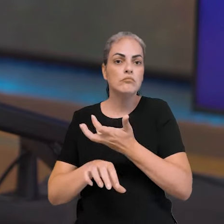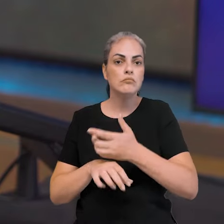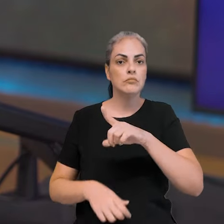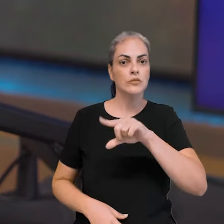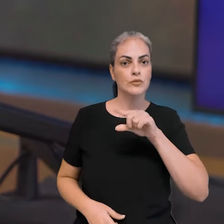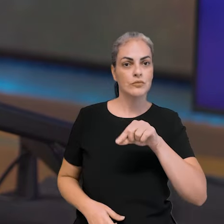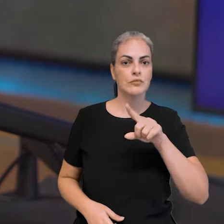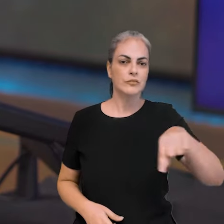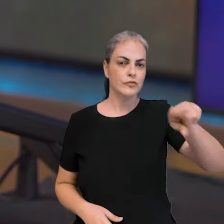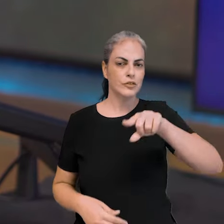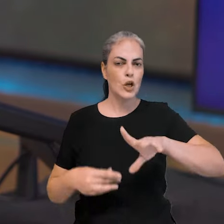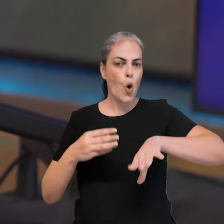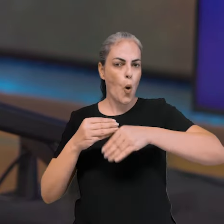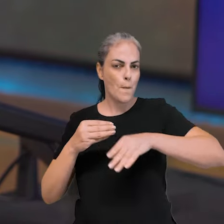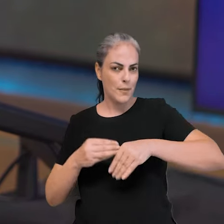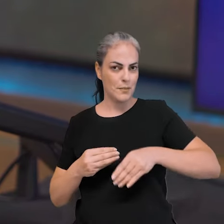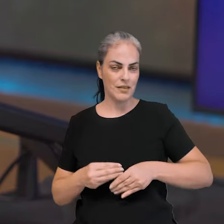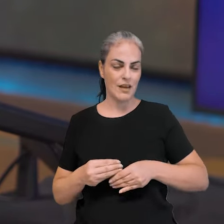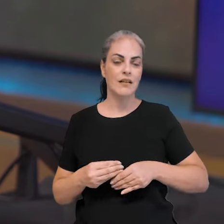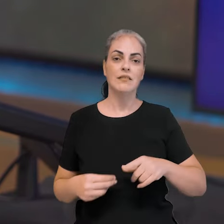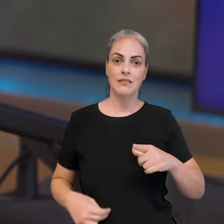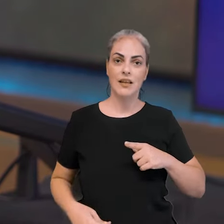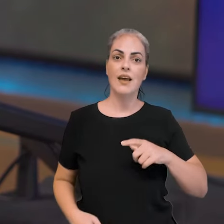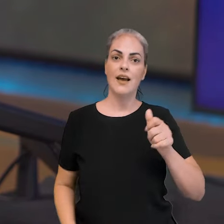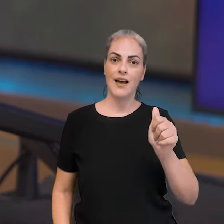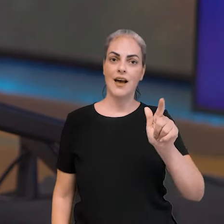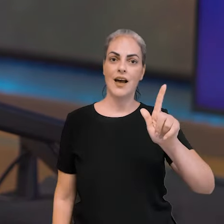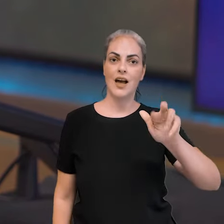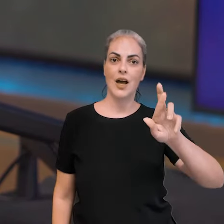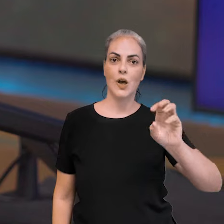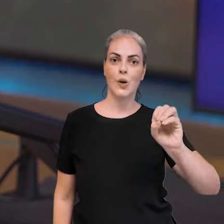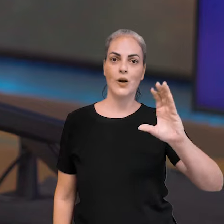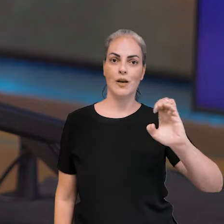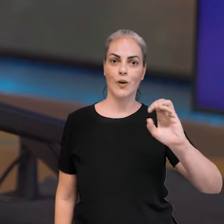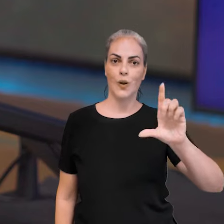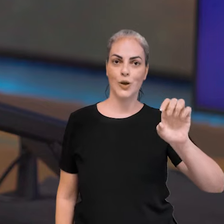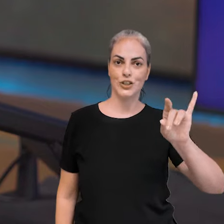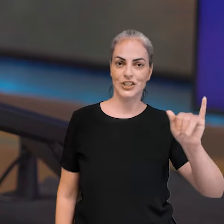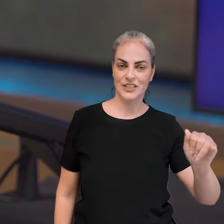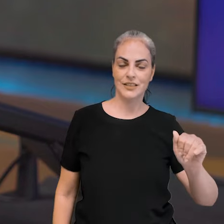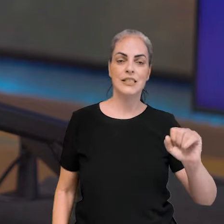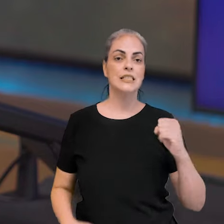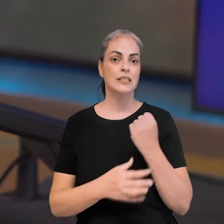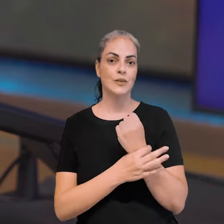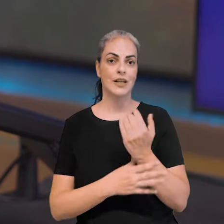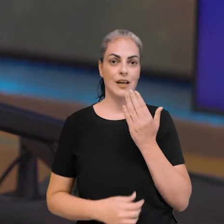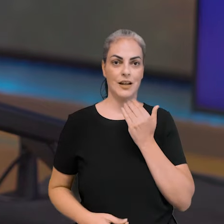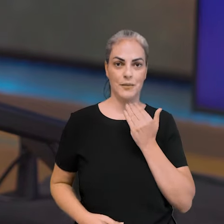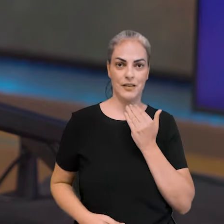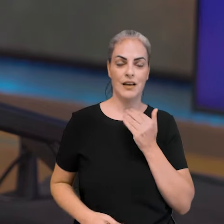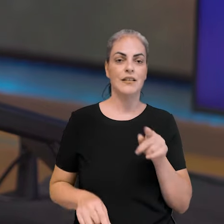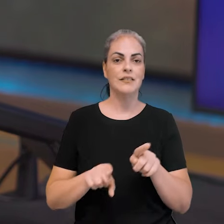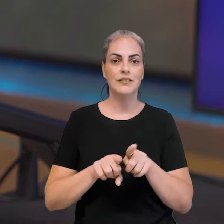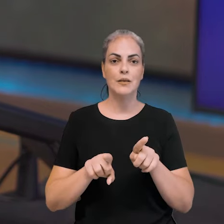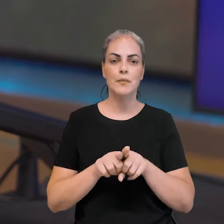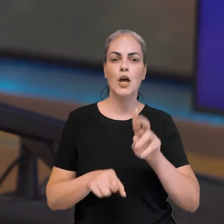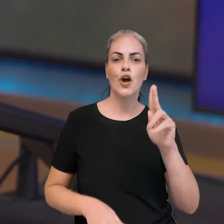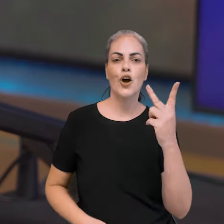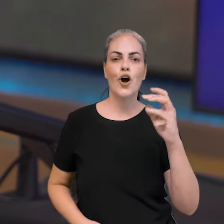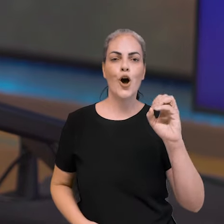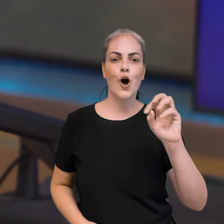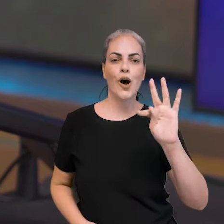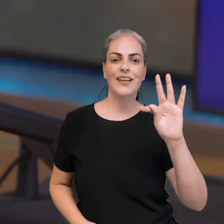para complementação da formação estão agroecologia, segurança alimentar e hortas comunitárias.